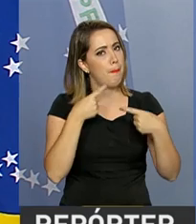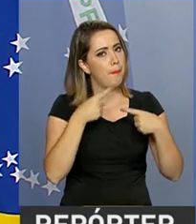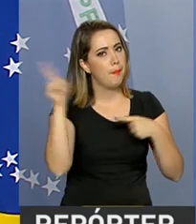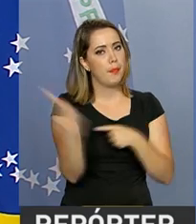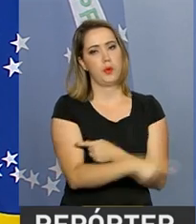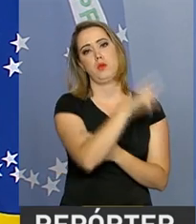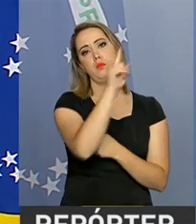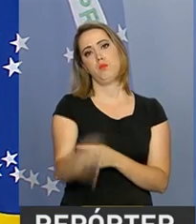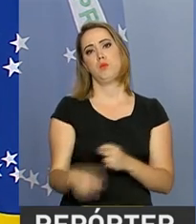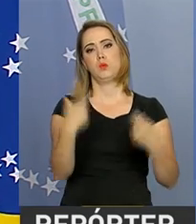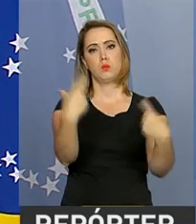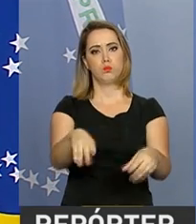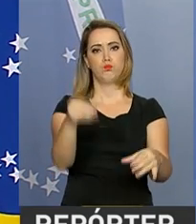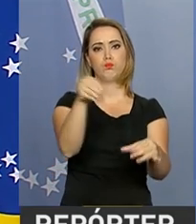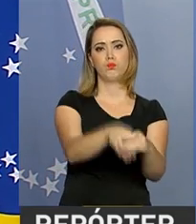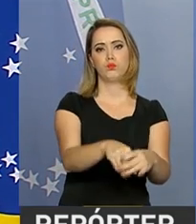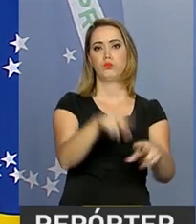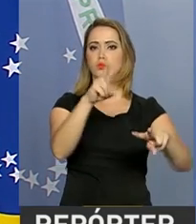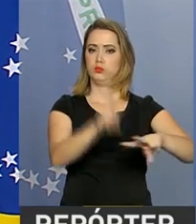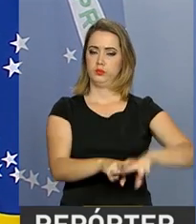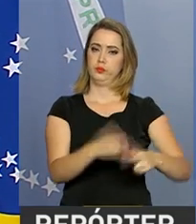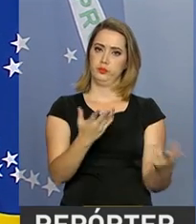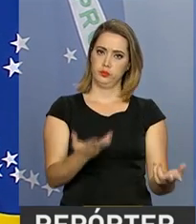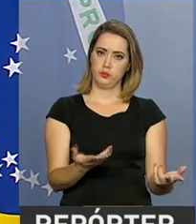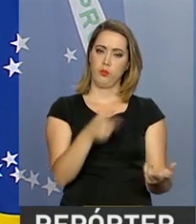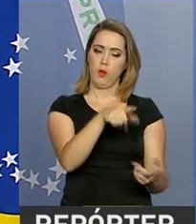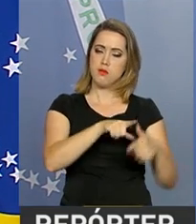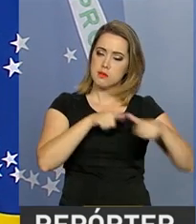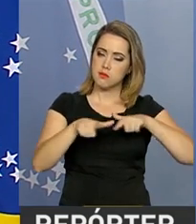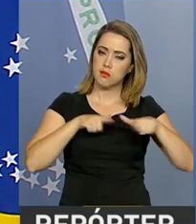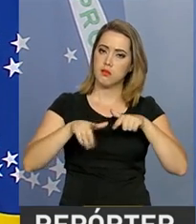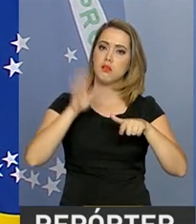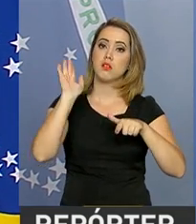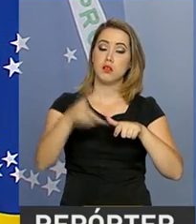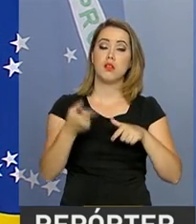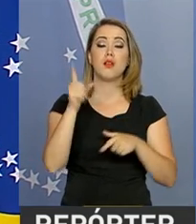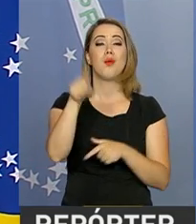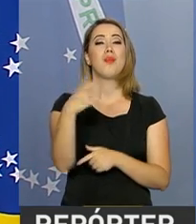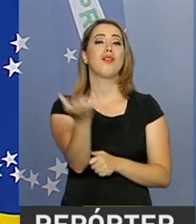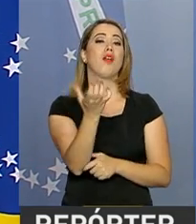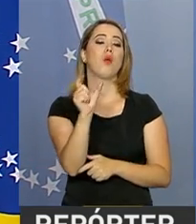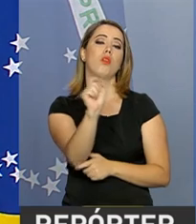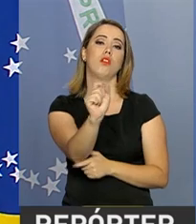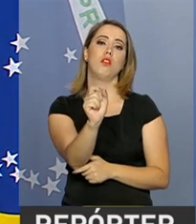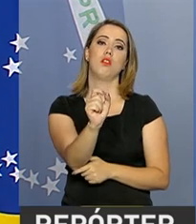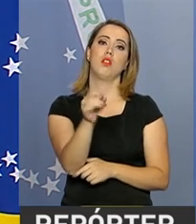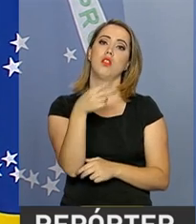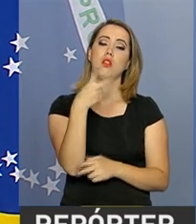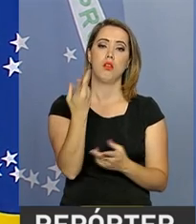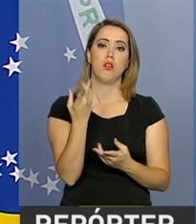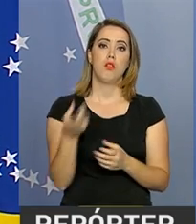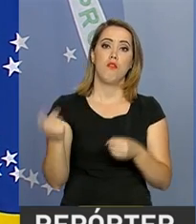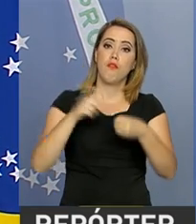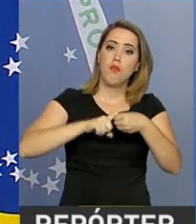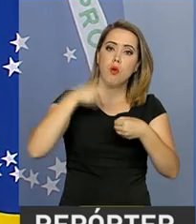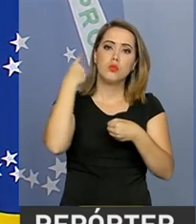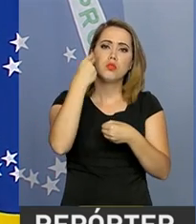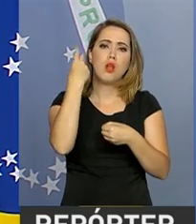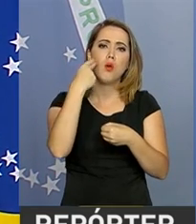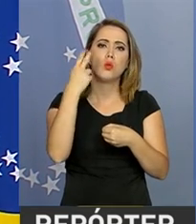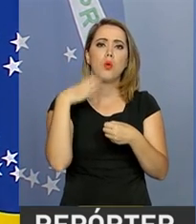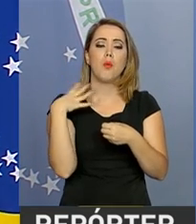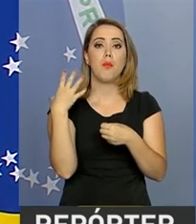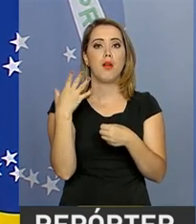naquelas instalações essa operação fiz a restaurar a normalidade e os padrões